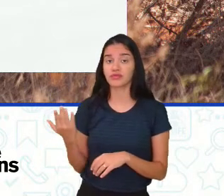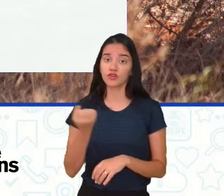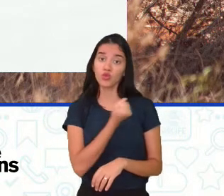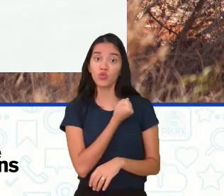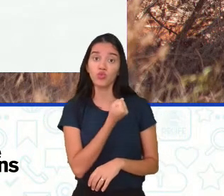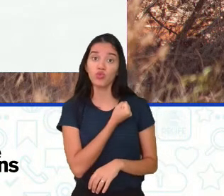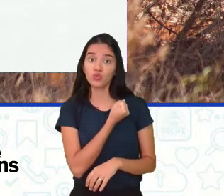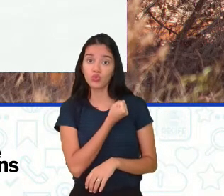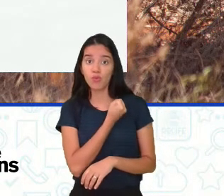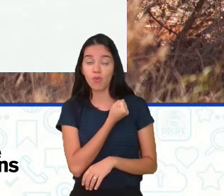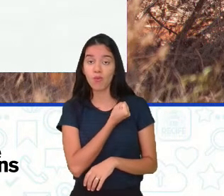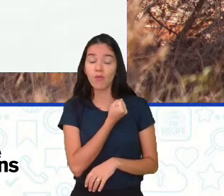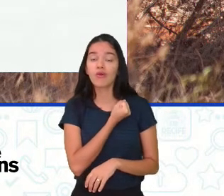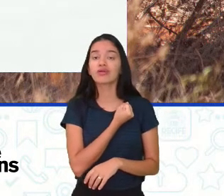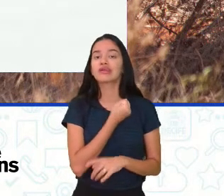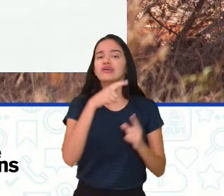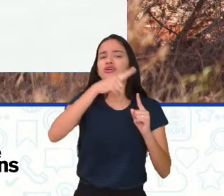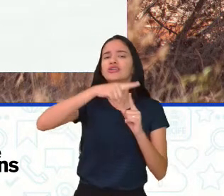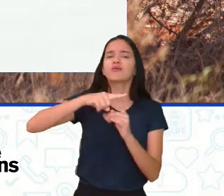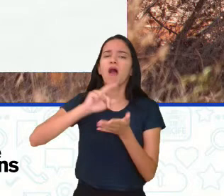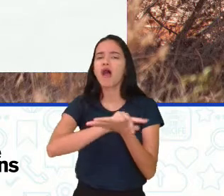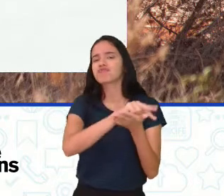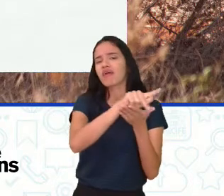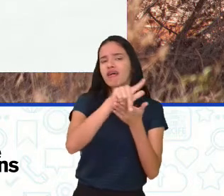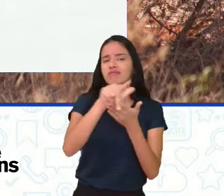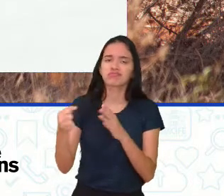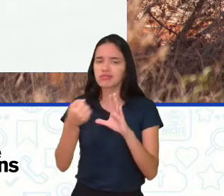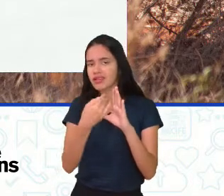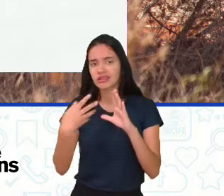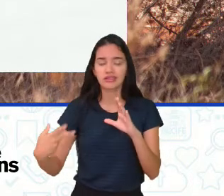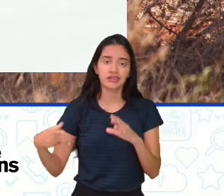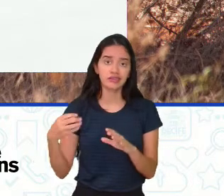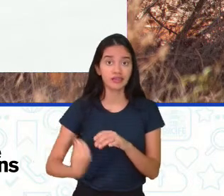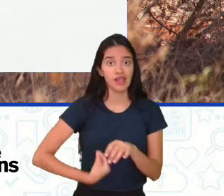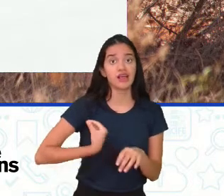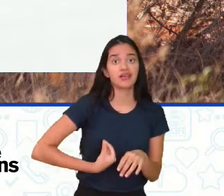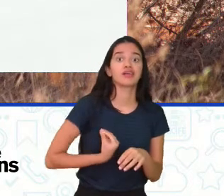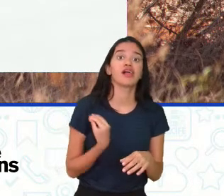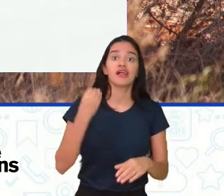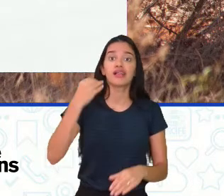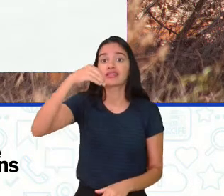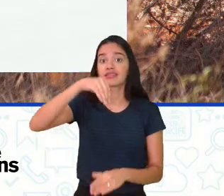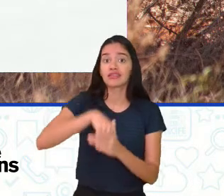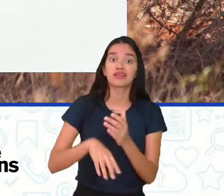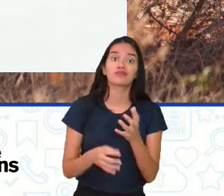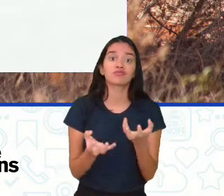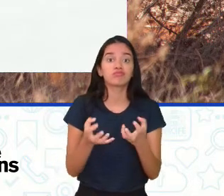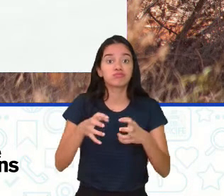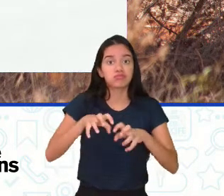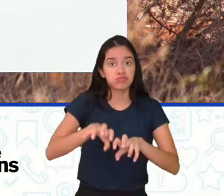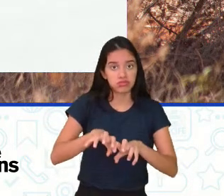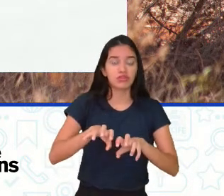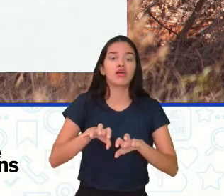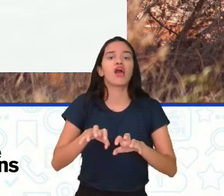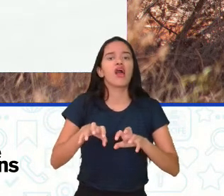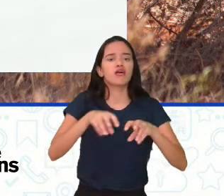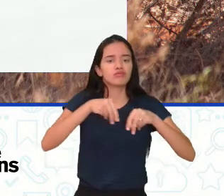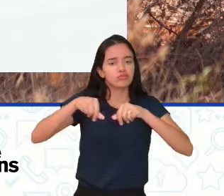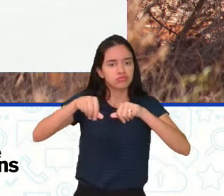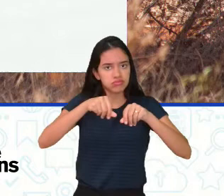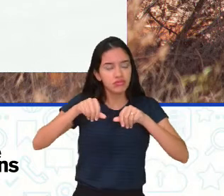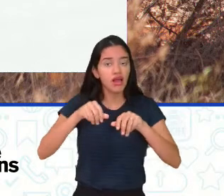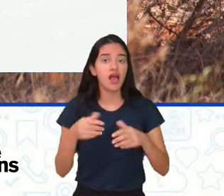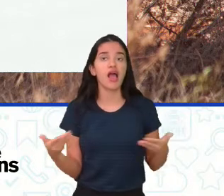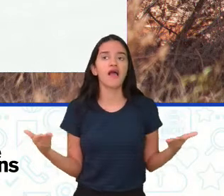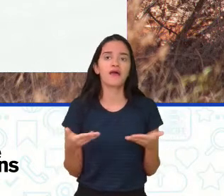de espécies que você vê aí, a grande variedade que existe apenas dentro do Cerrado. Do outro